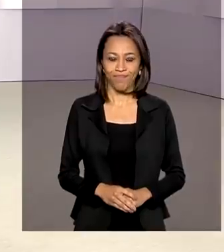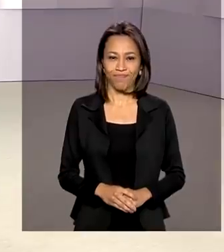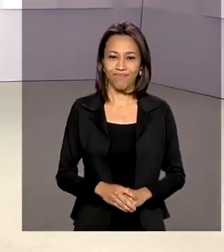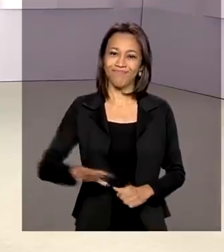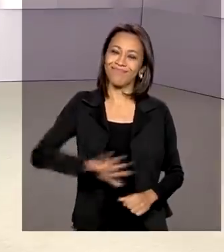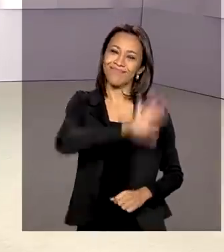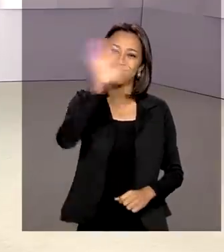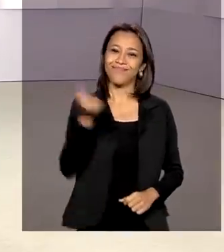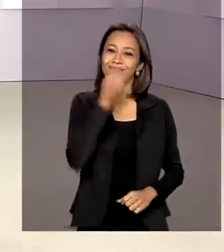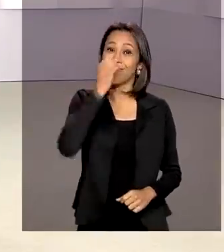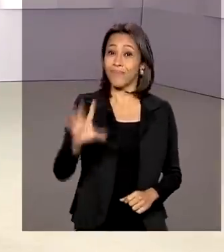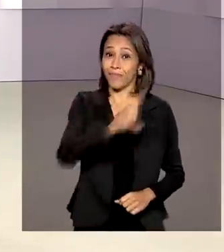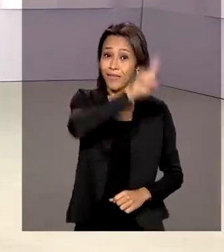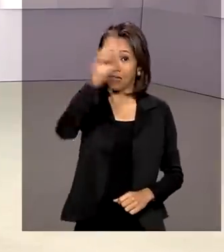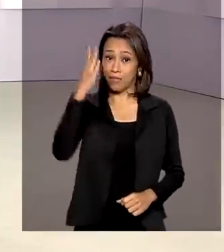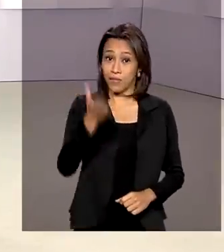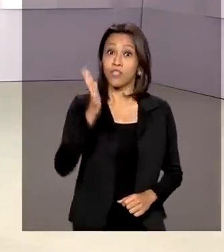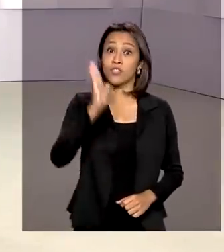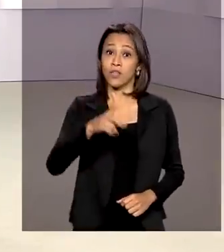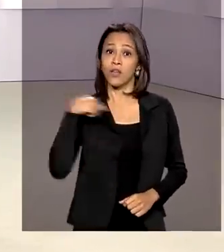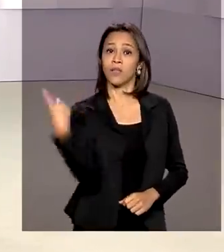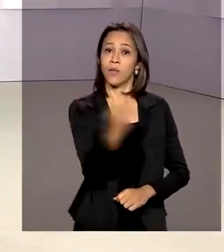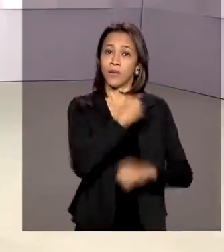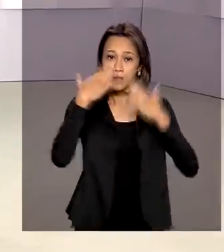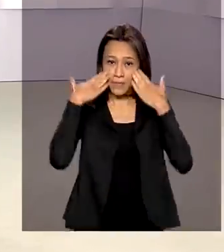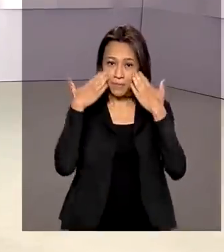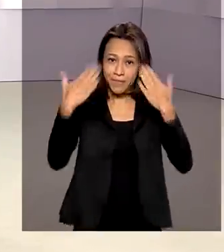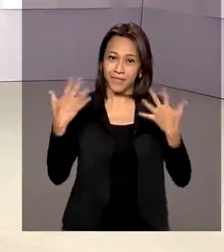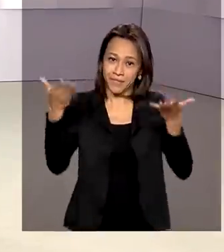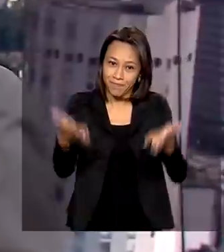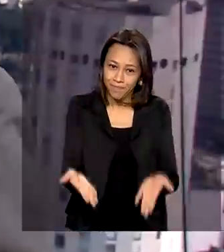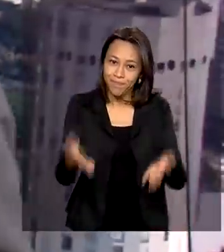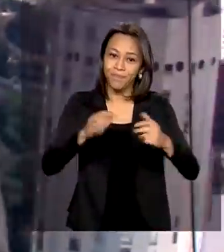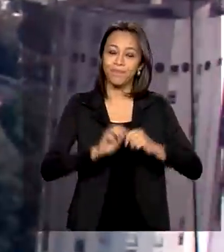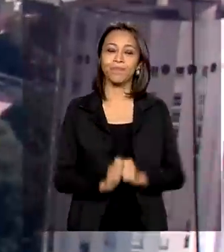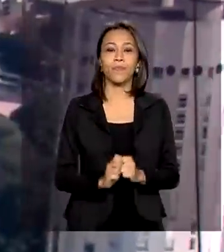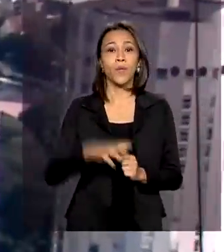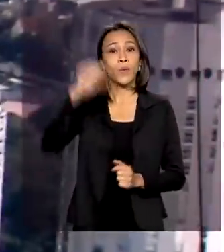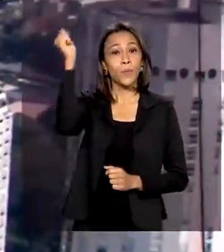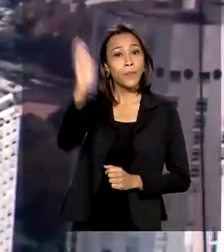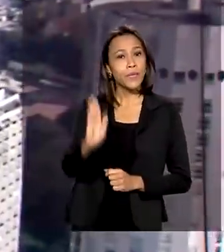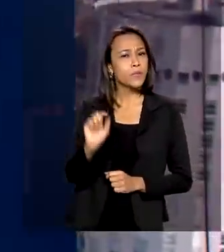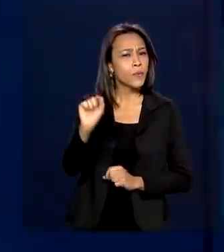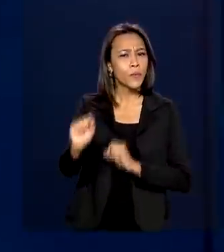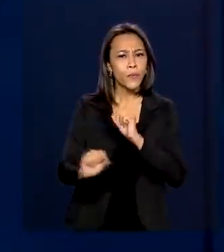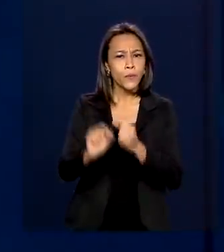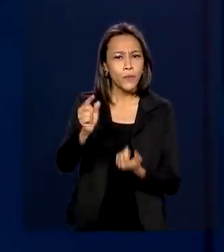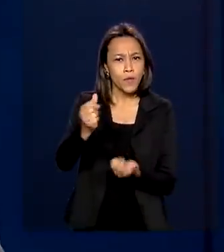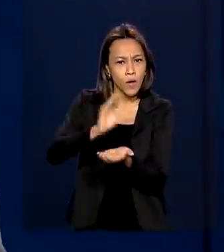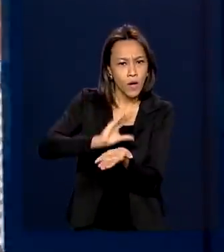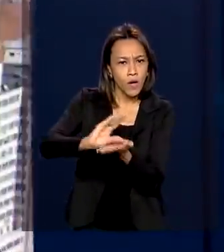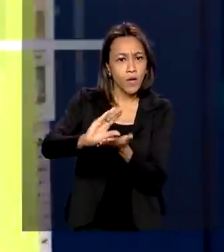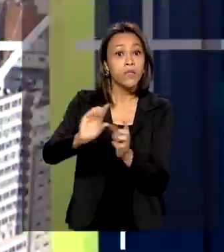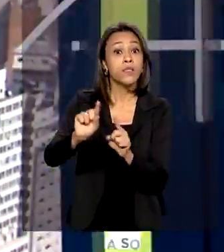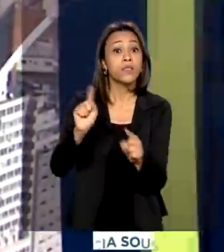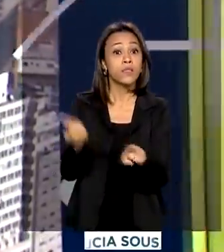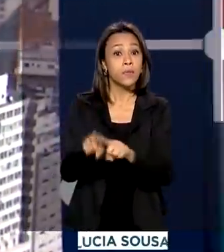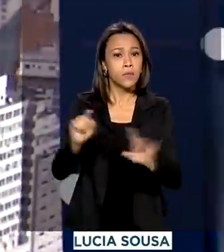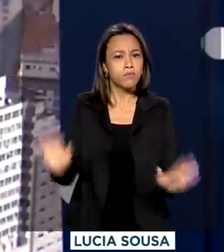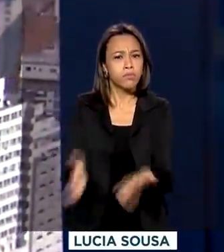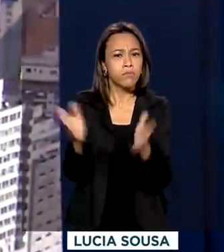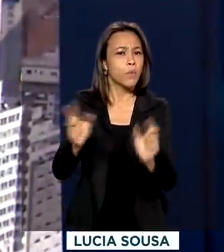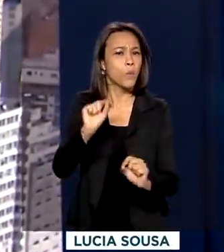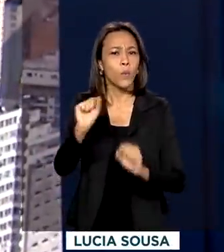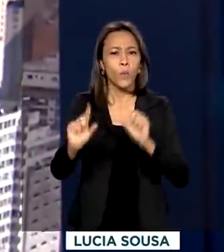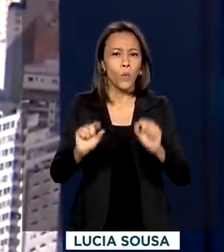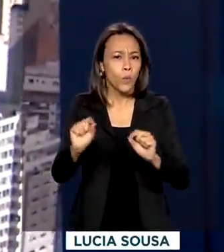Olá, bom dia para você. Já estamos no ar com o governo agora. O Brasil está investindo e incentivando a geração de